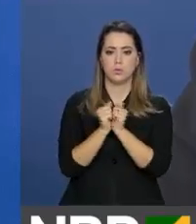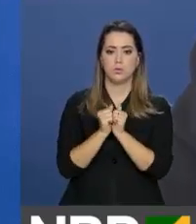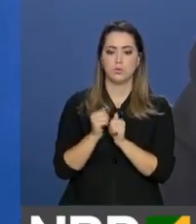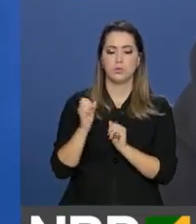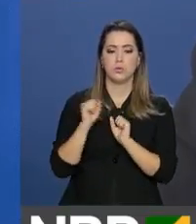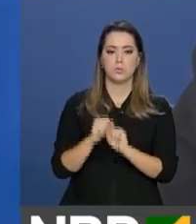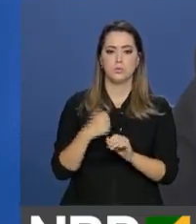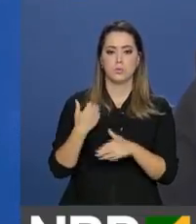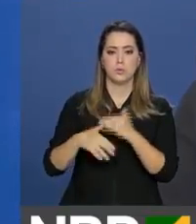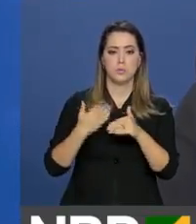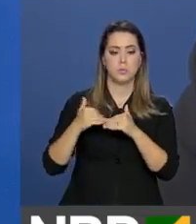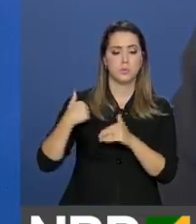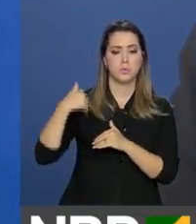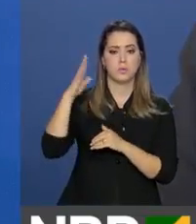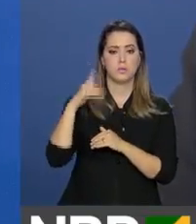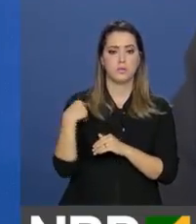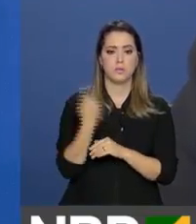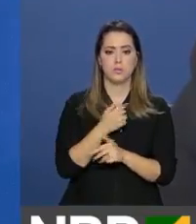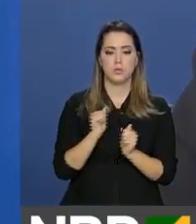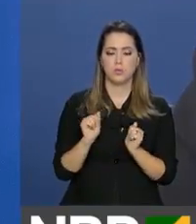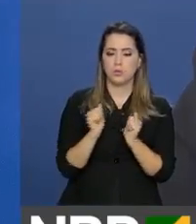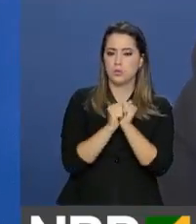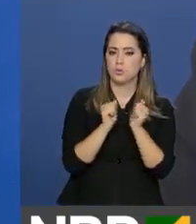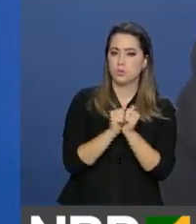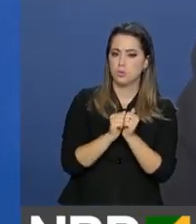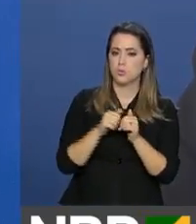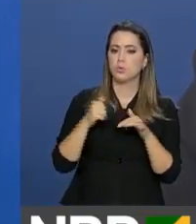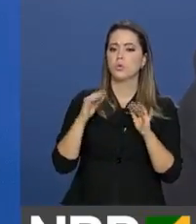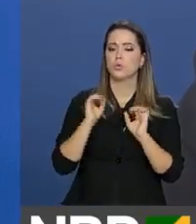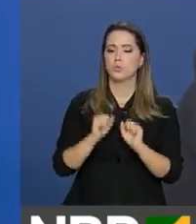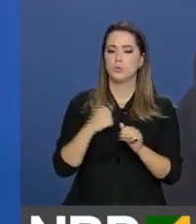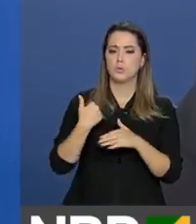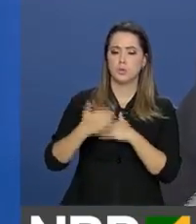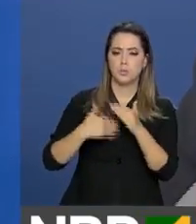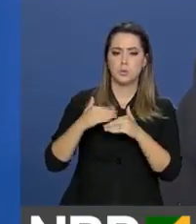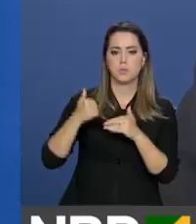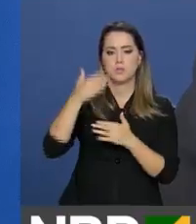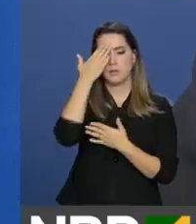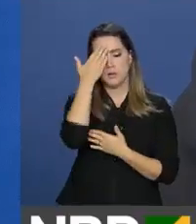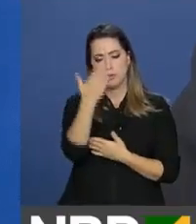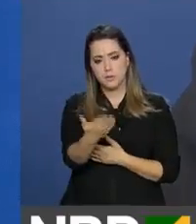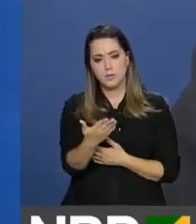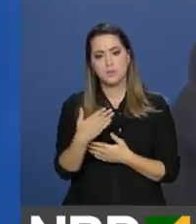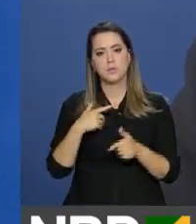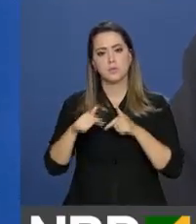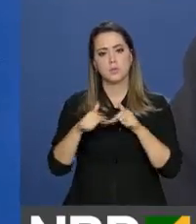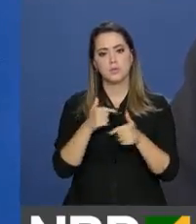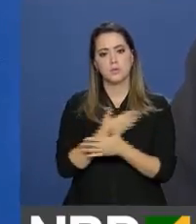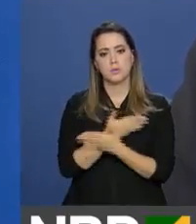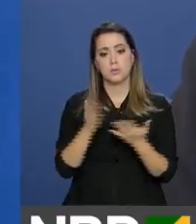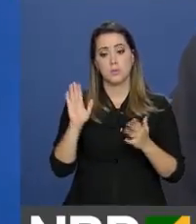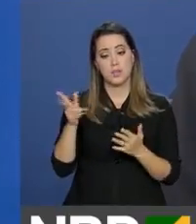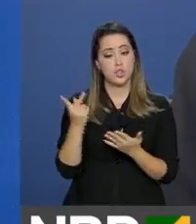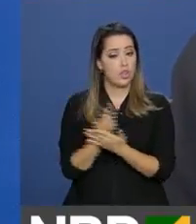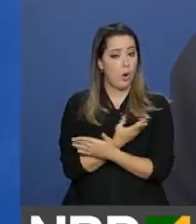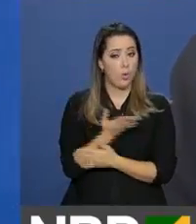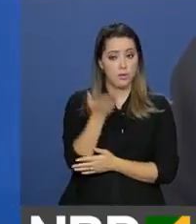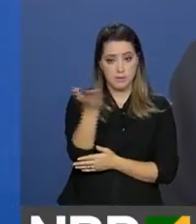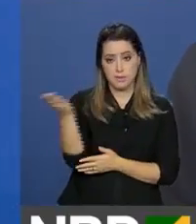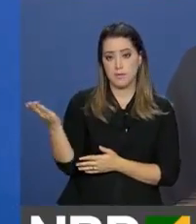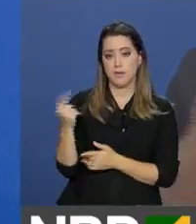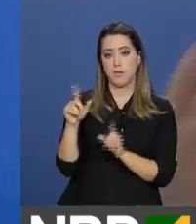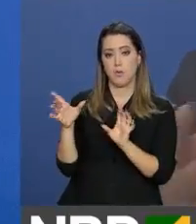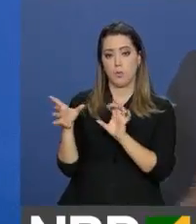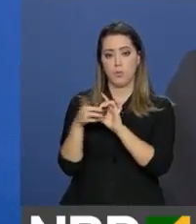nós podemos muito mais, e juntos, naturalmente, faremos mais. Eu agradeço muito pelo trabalho que já realizaram